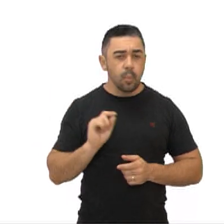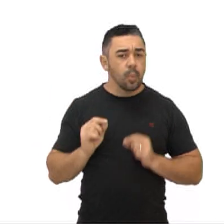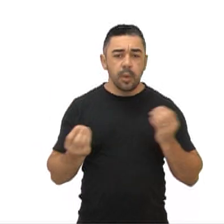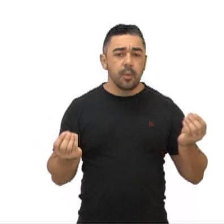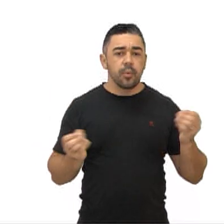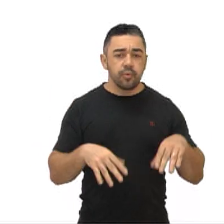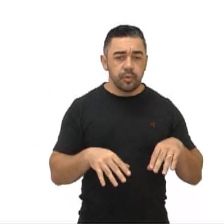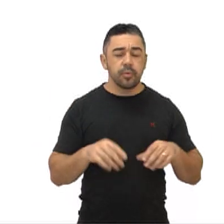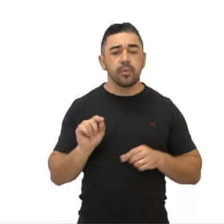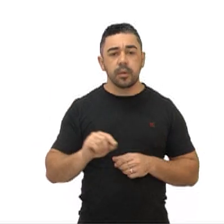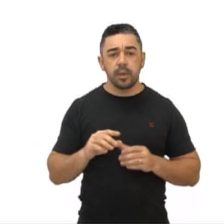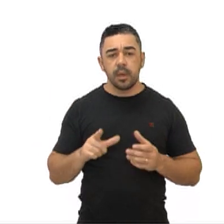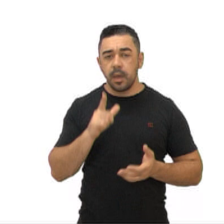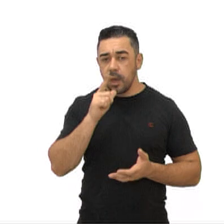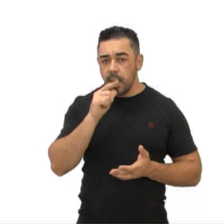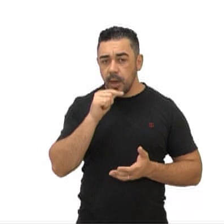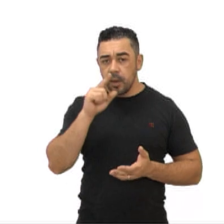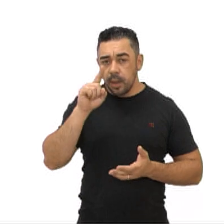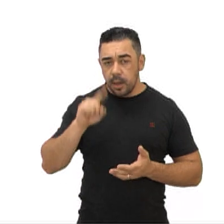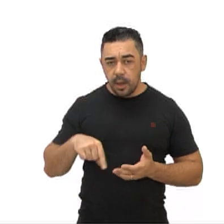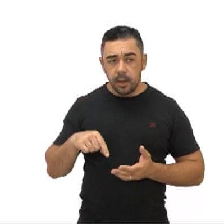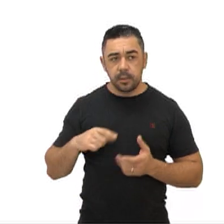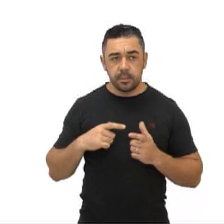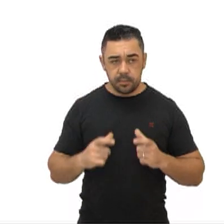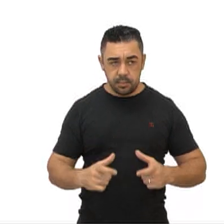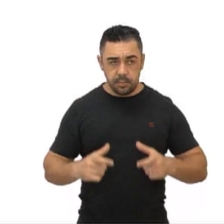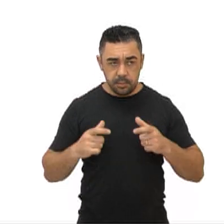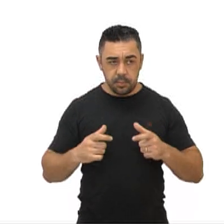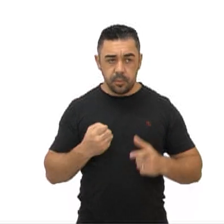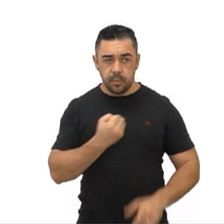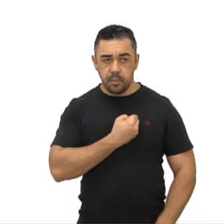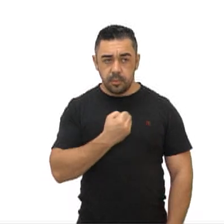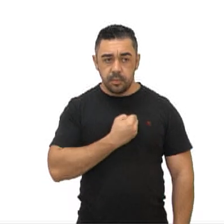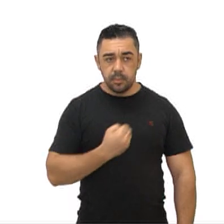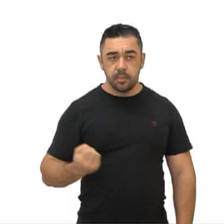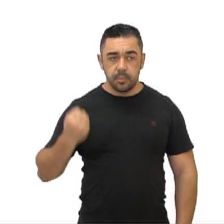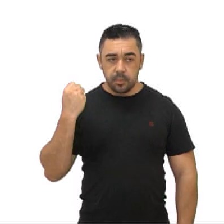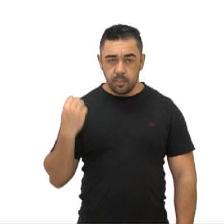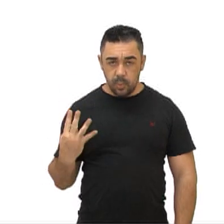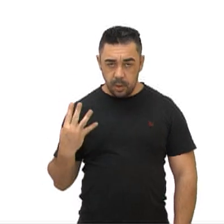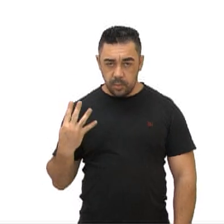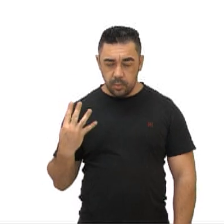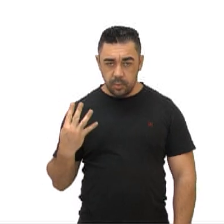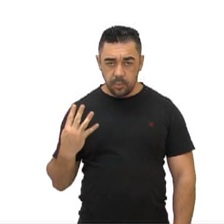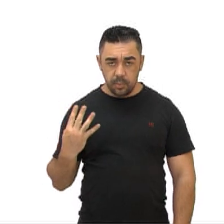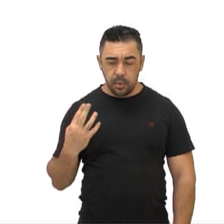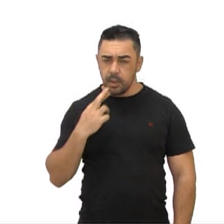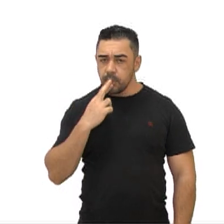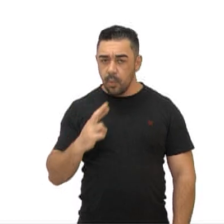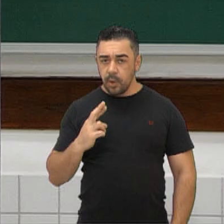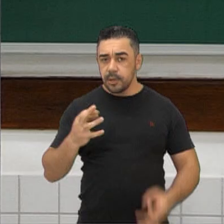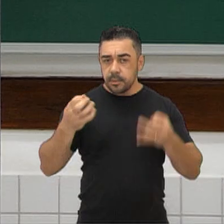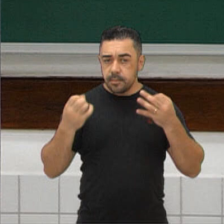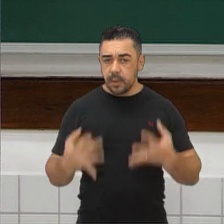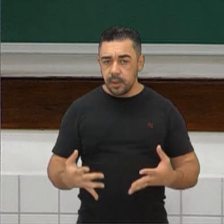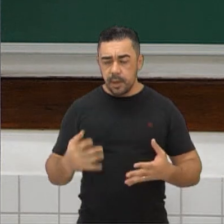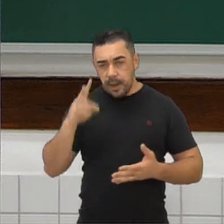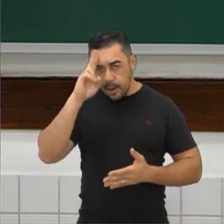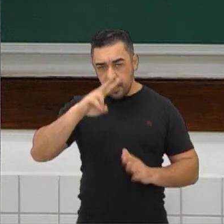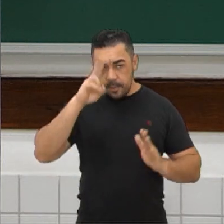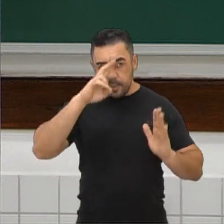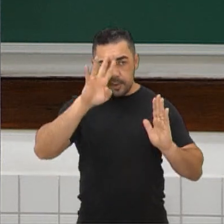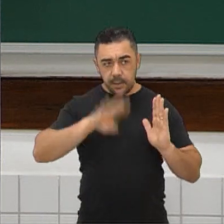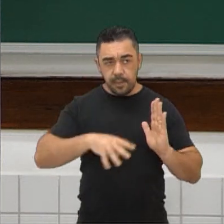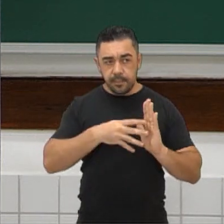adicionado inicialmente à água contida no recipiente de número 4. Justifique essa resposta. Lembra da tabelinha